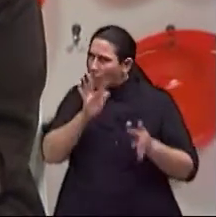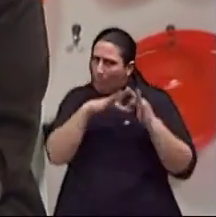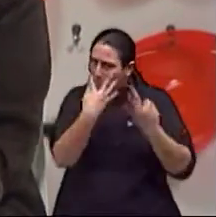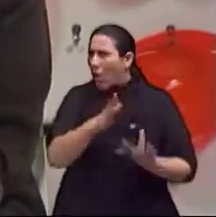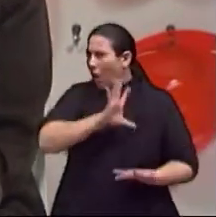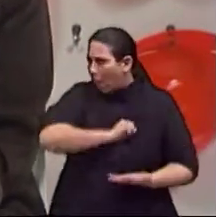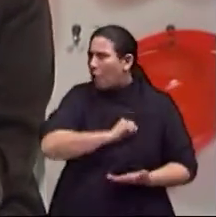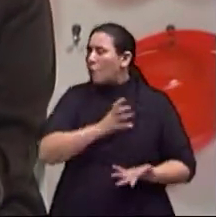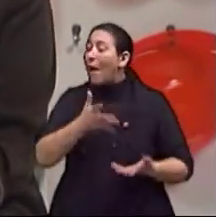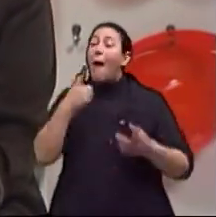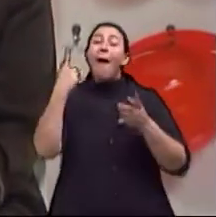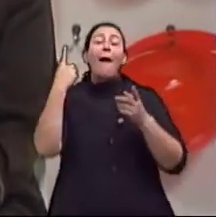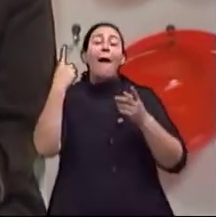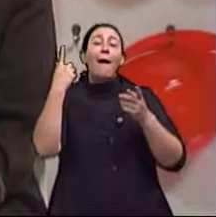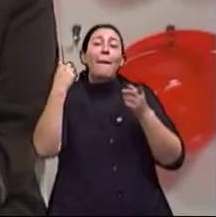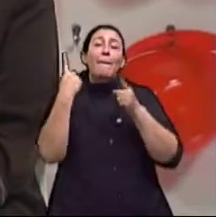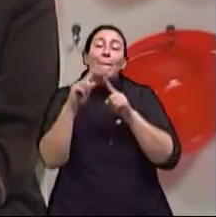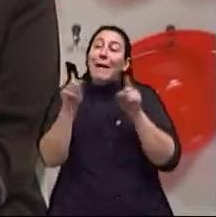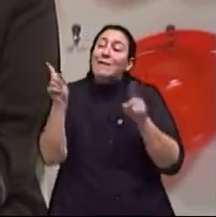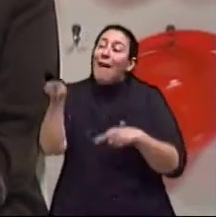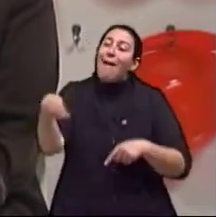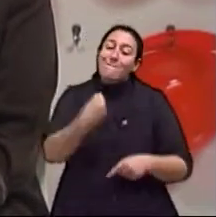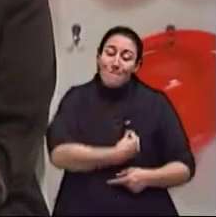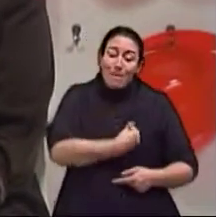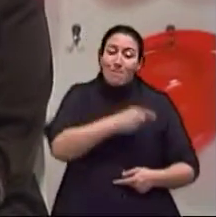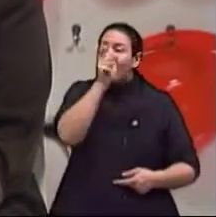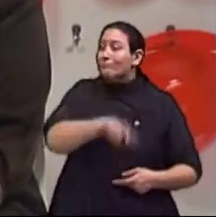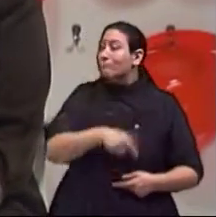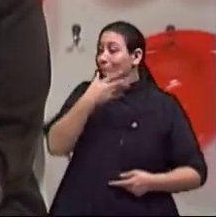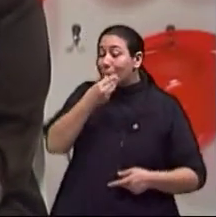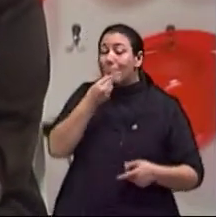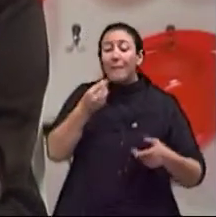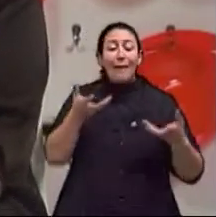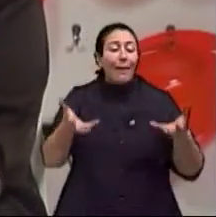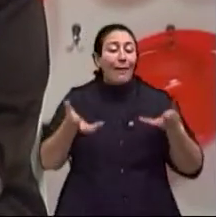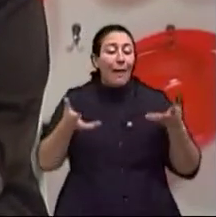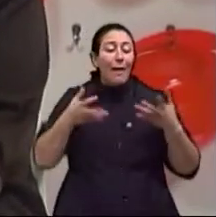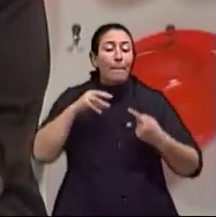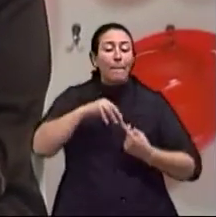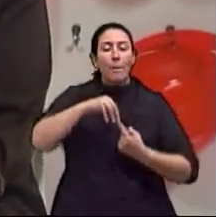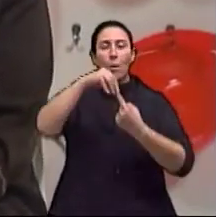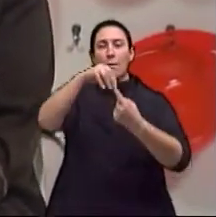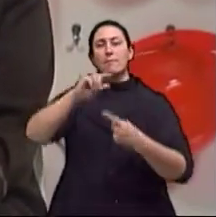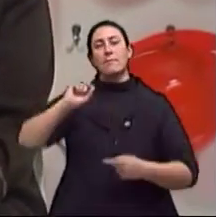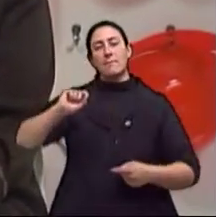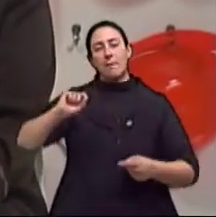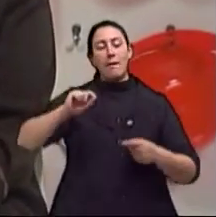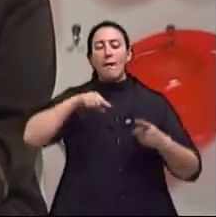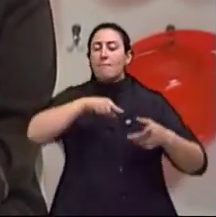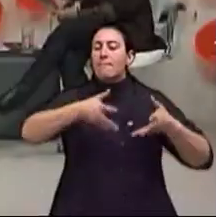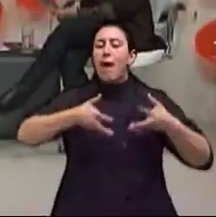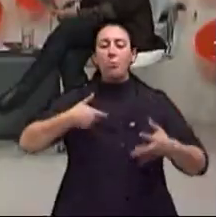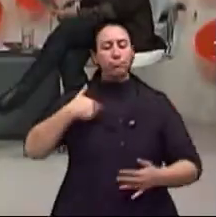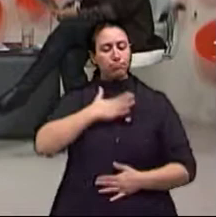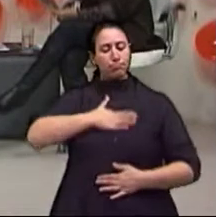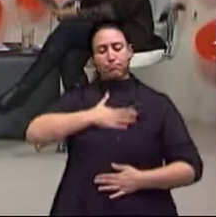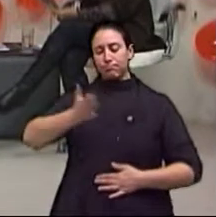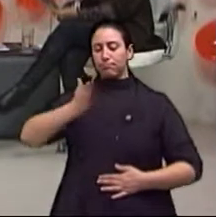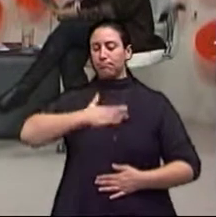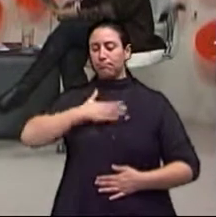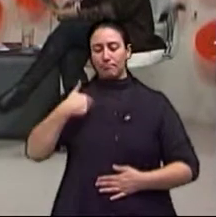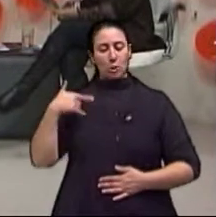lado aqui no plano de vida de envelhecimento prioriza o seu bem-estar EA sua saúde